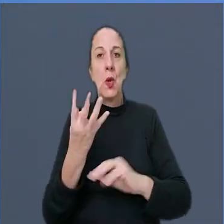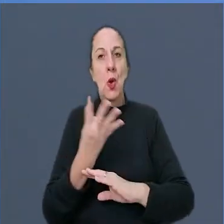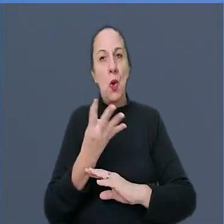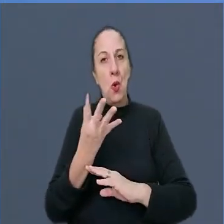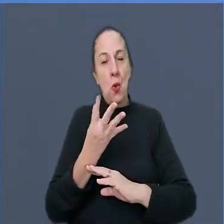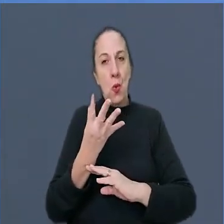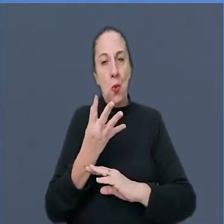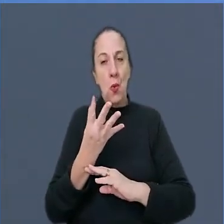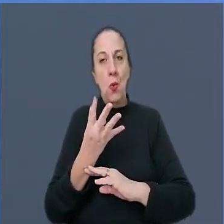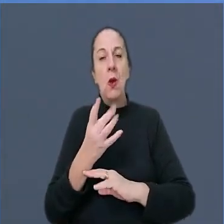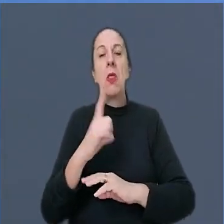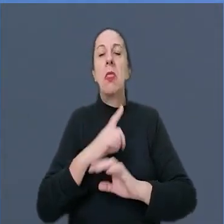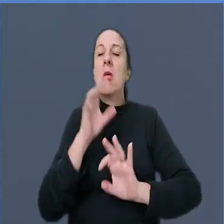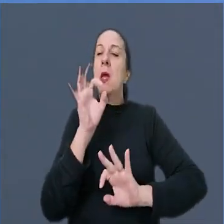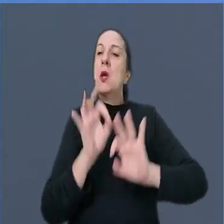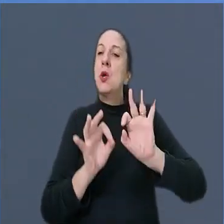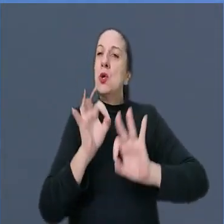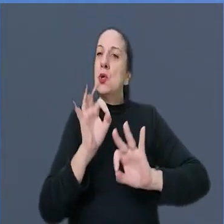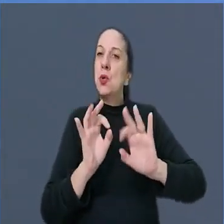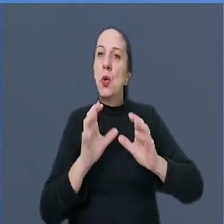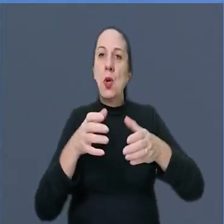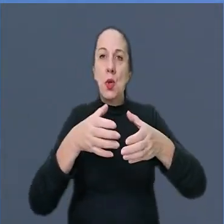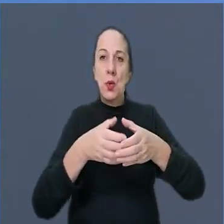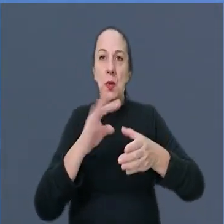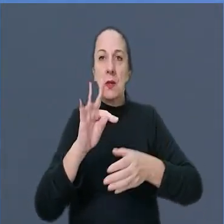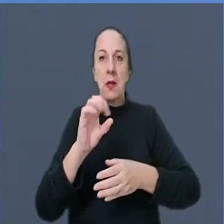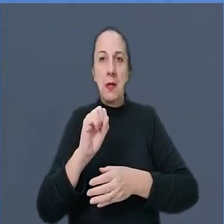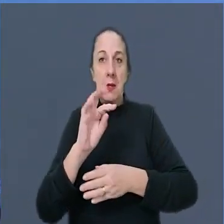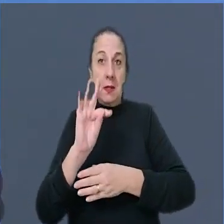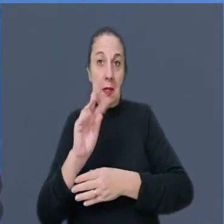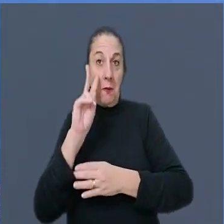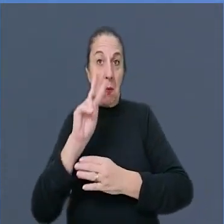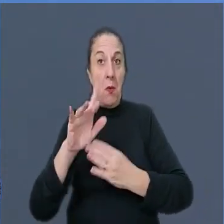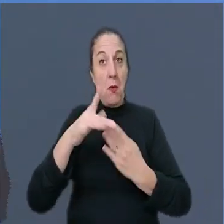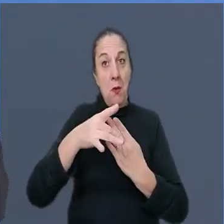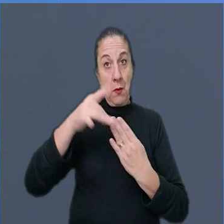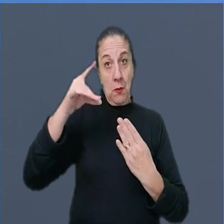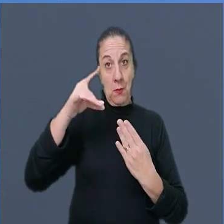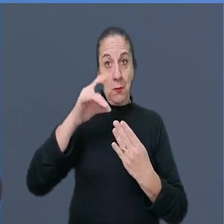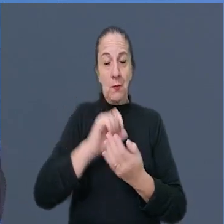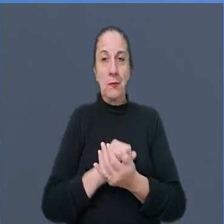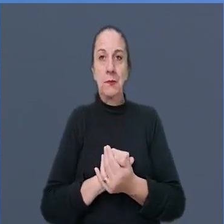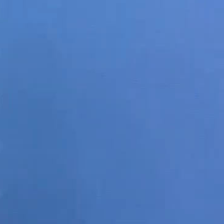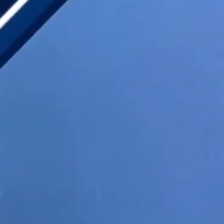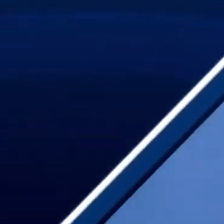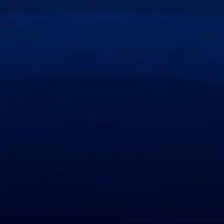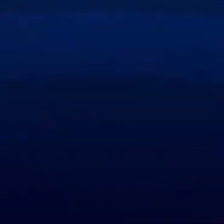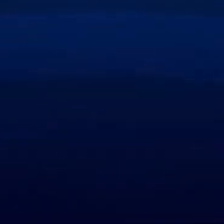Todas as quartas-feiras ocorrem os julgamentos das turmas do TST. Vamos ver agora os destaques.